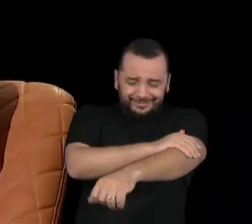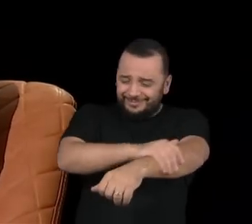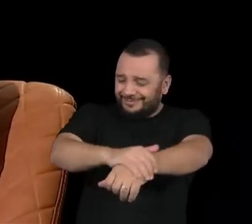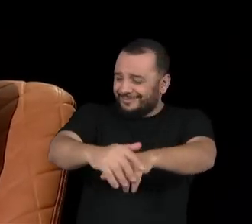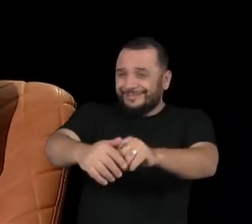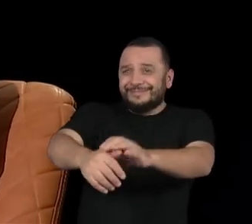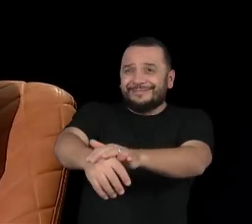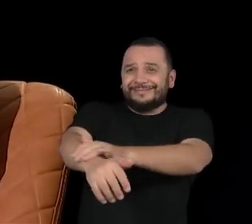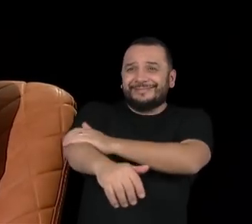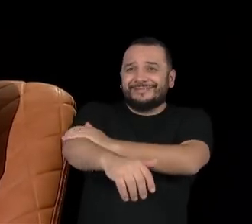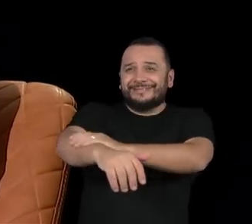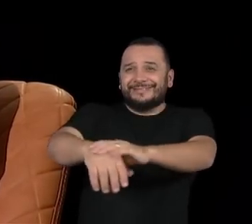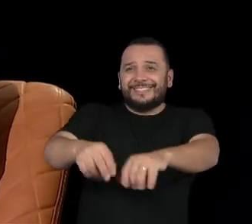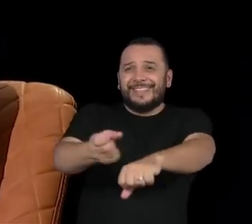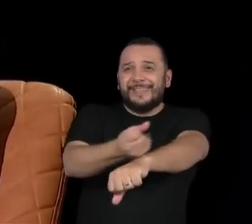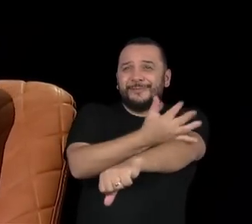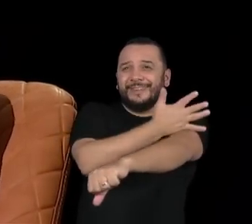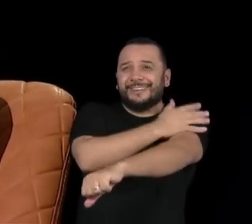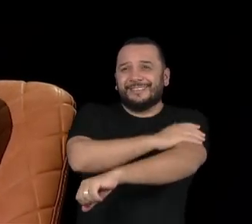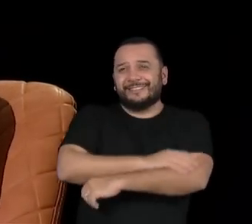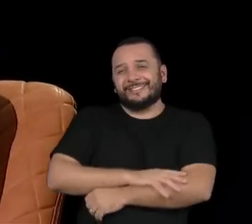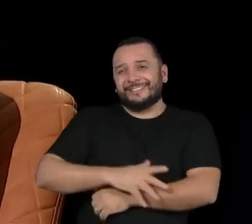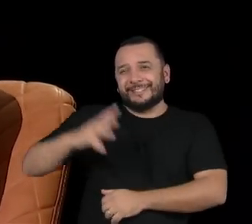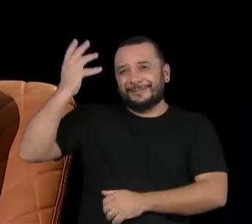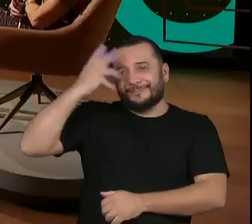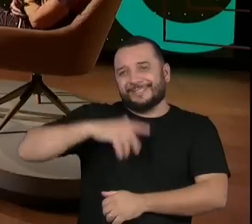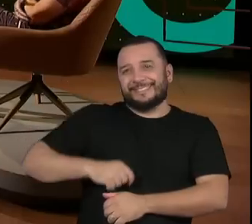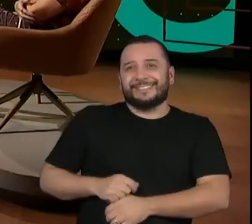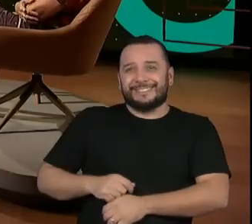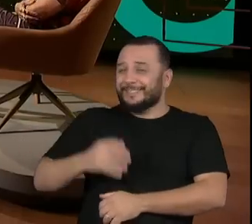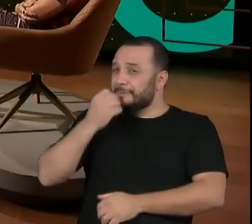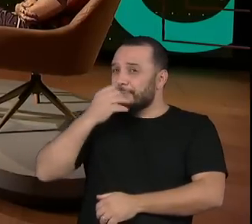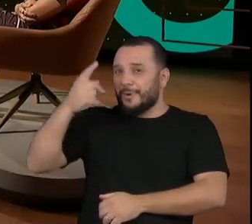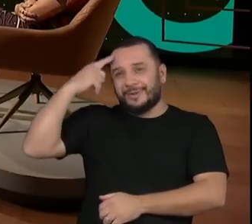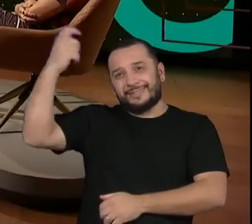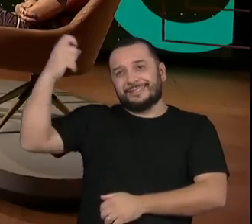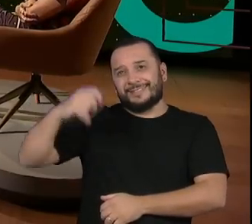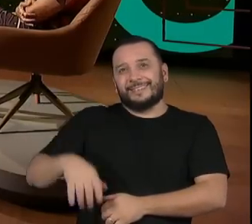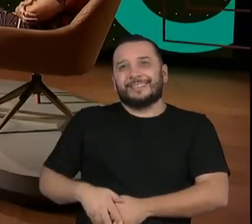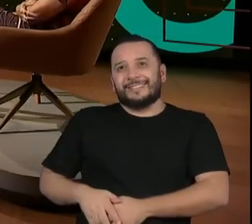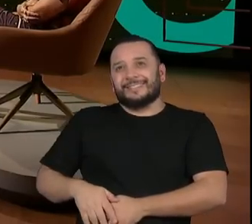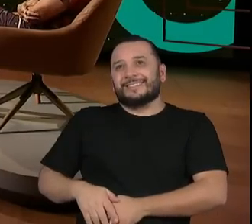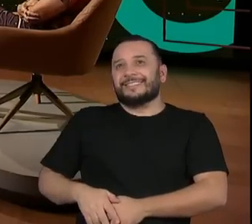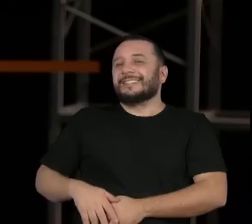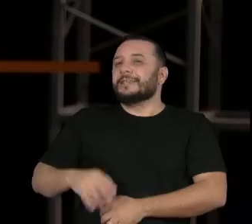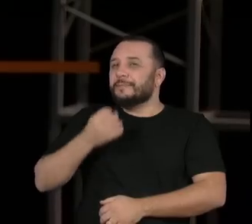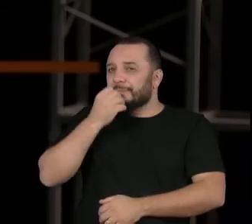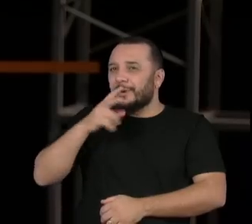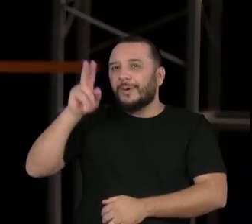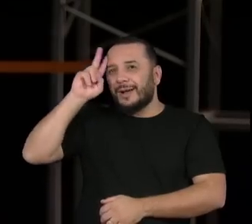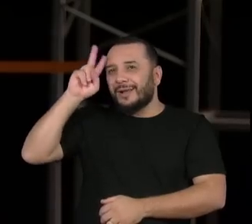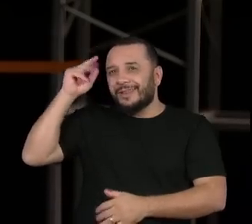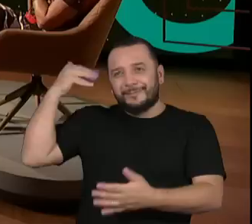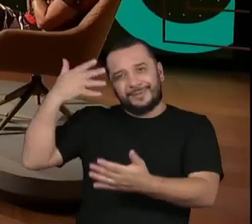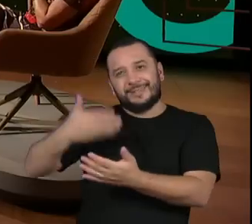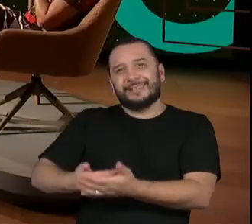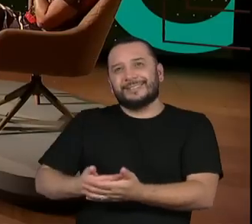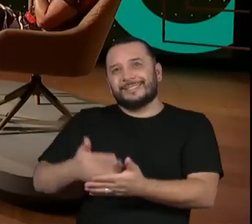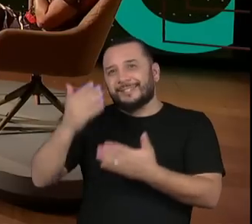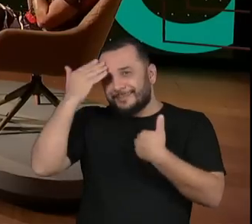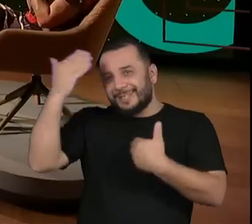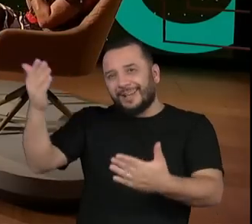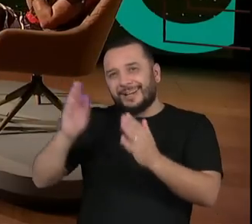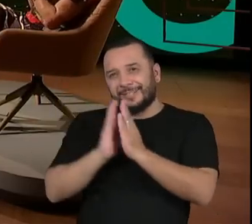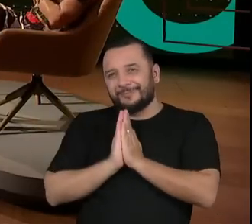arrepiada. Que beleza, que boas ideias, que bela lembrança. Muito